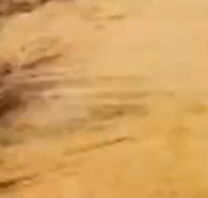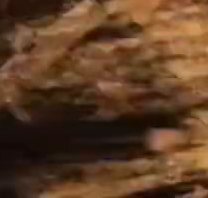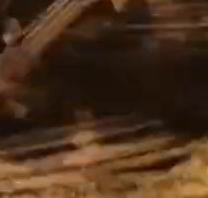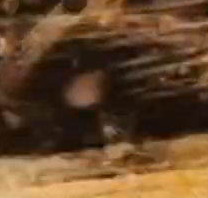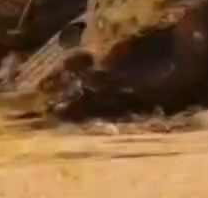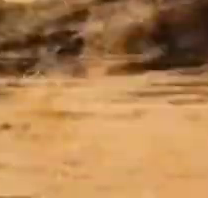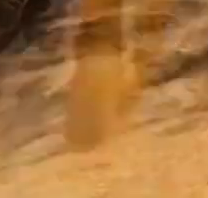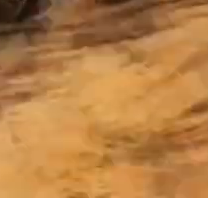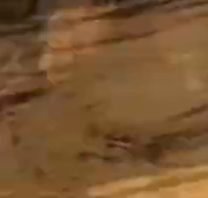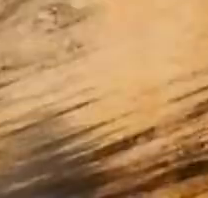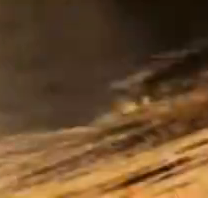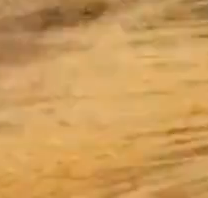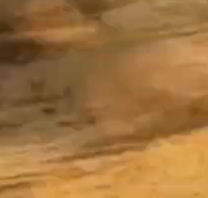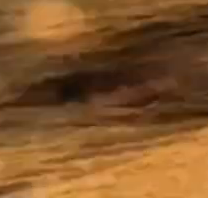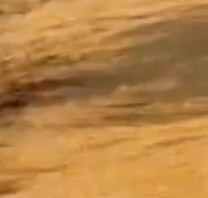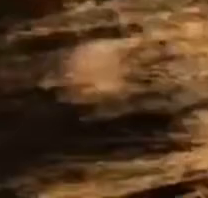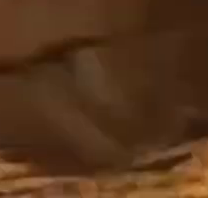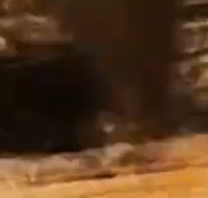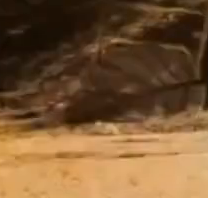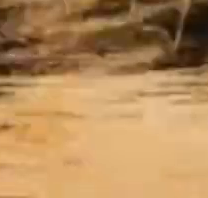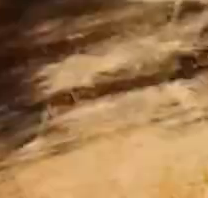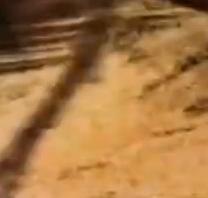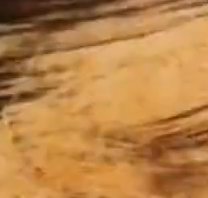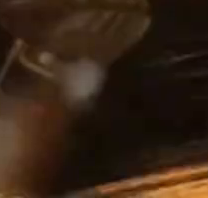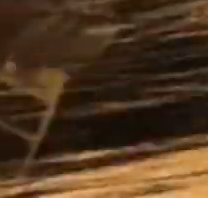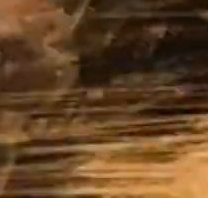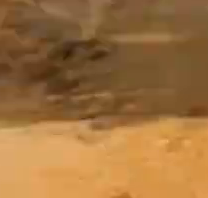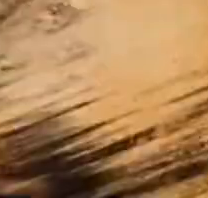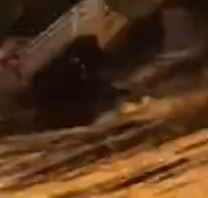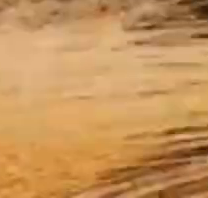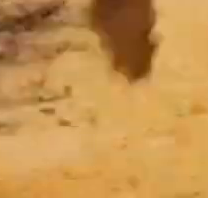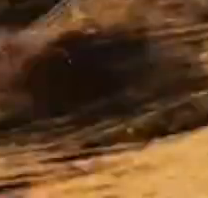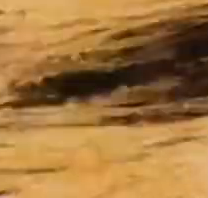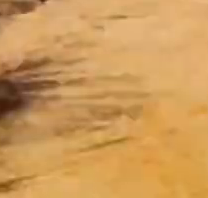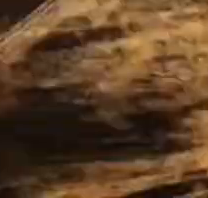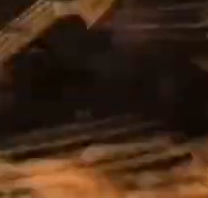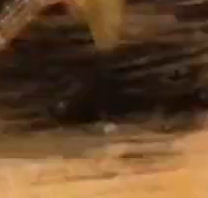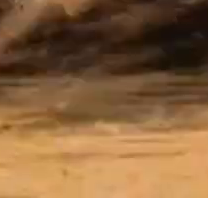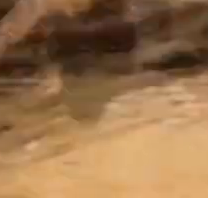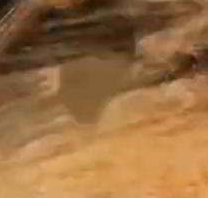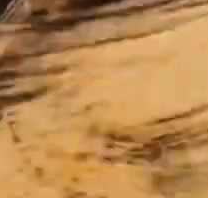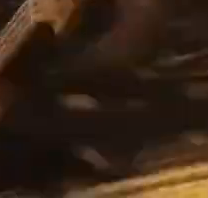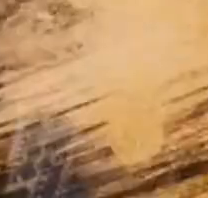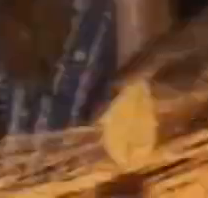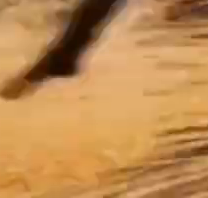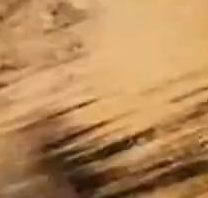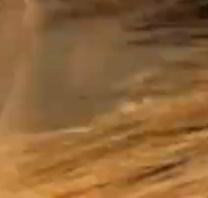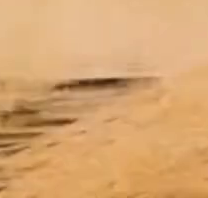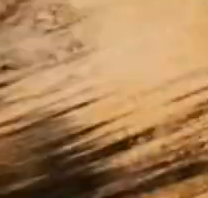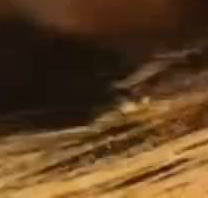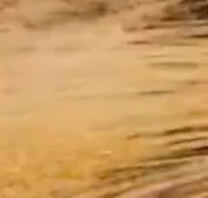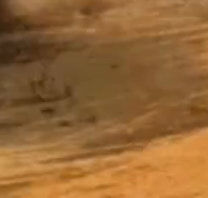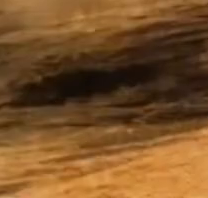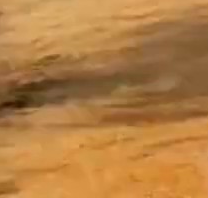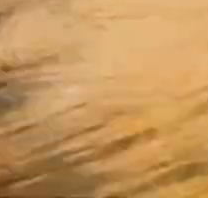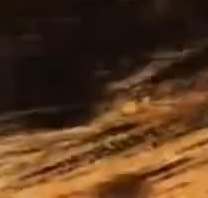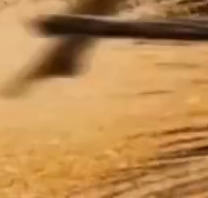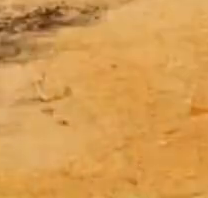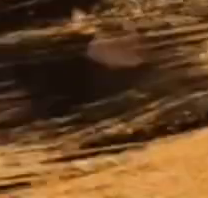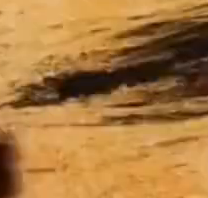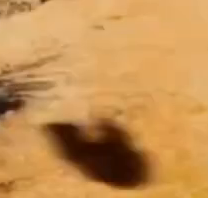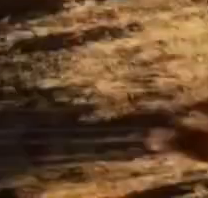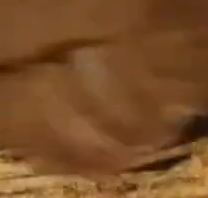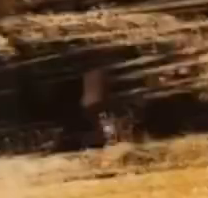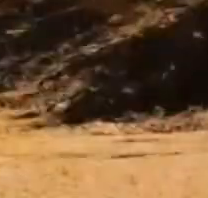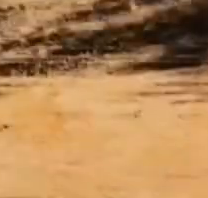da serra aos confins, um toco oco, um casco de canastra, onde